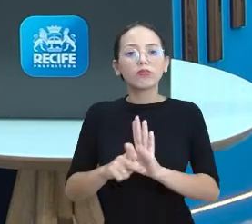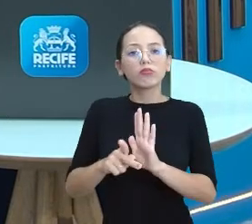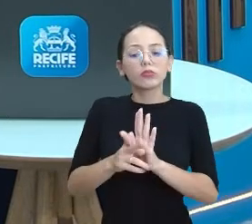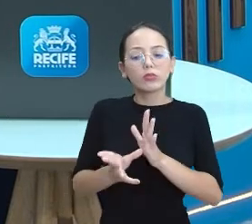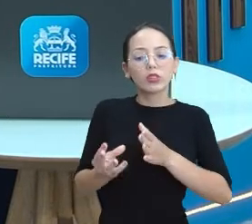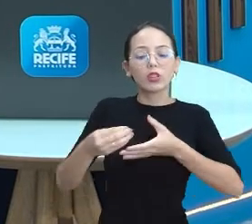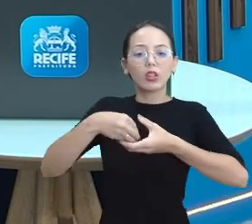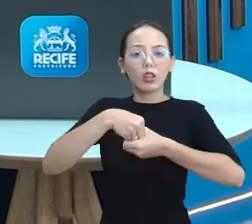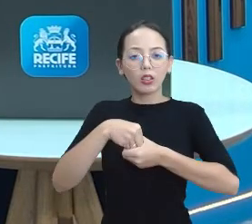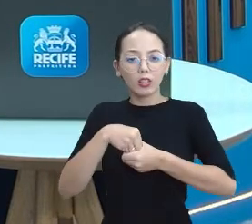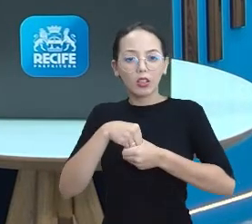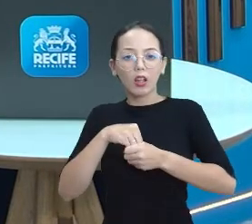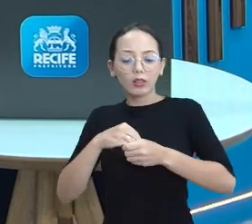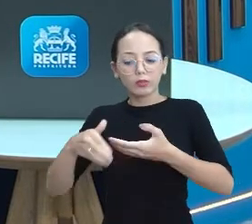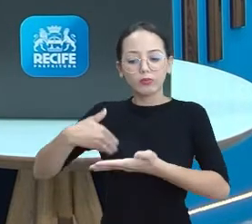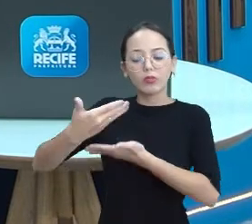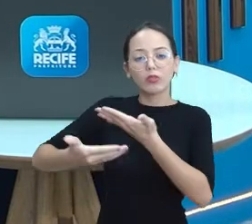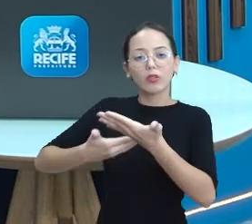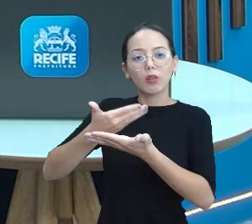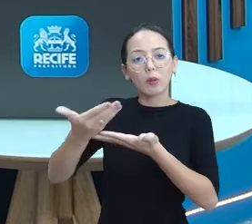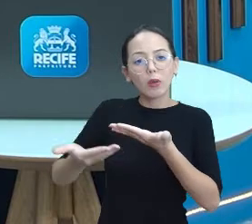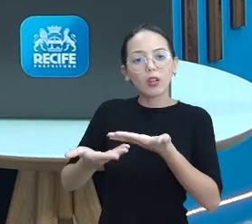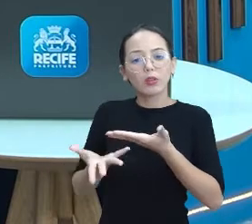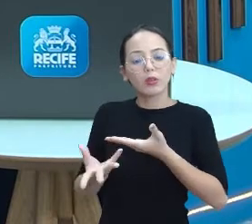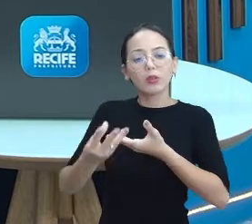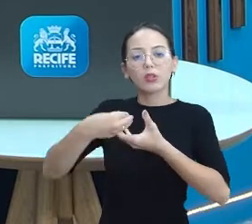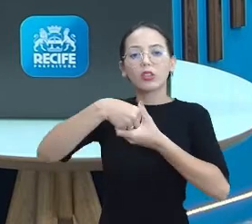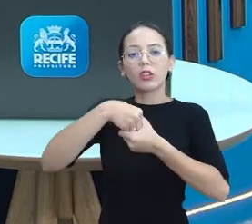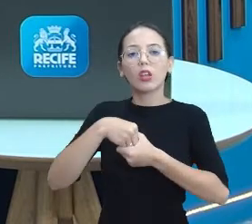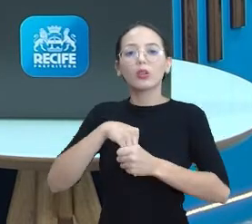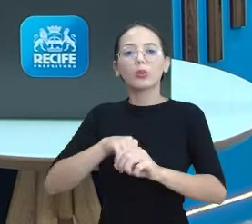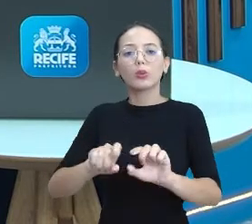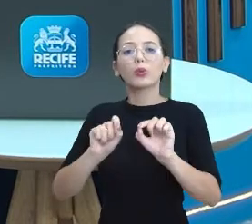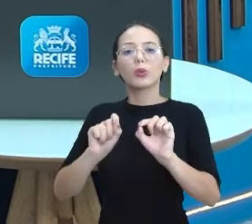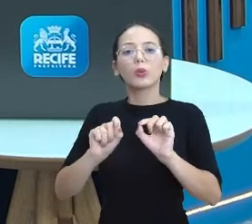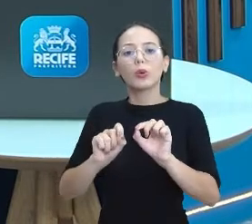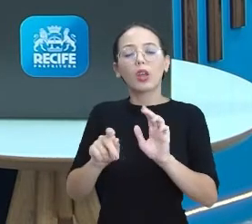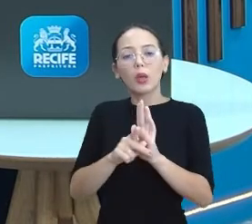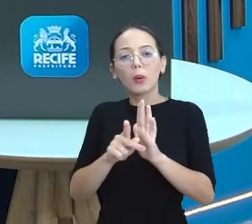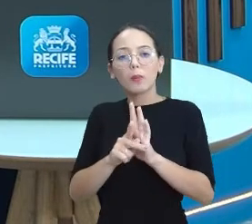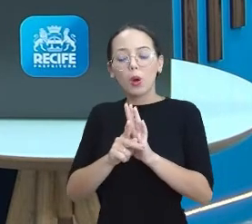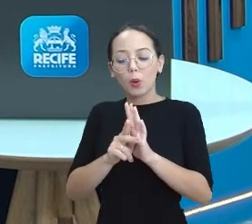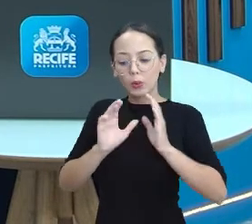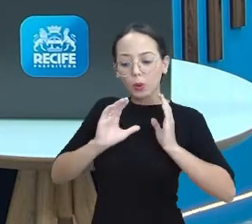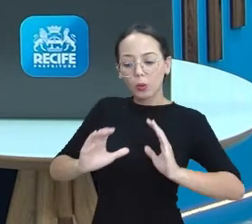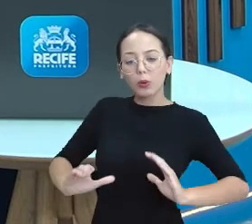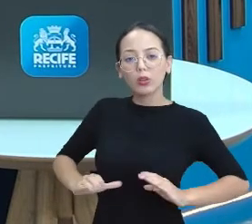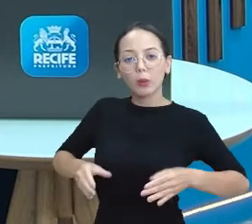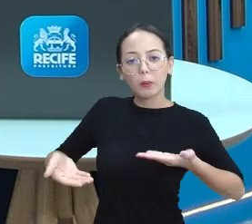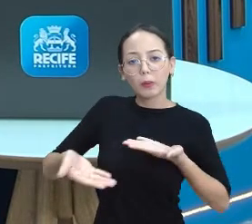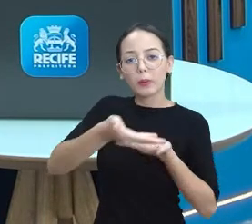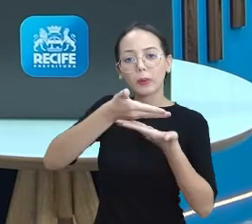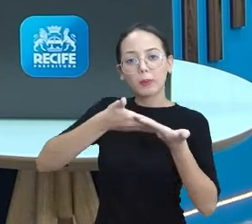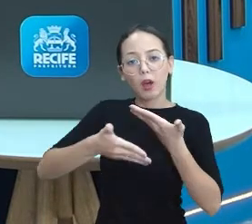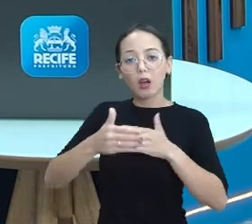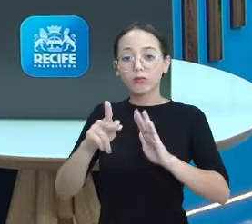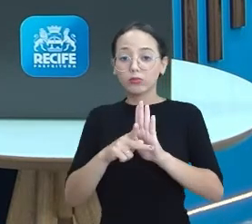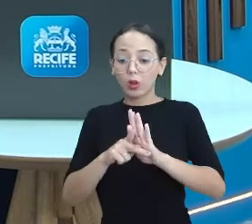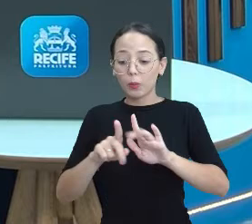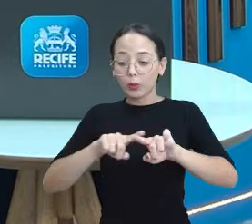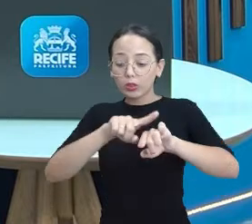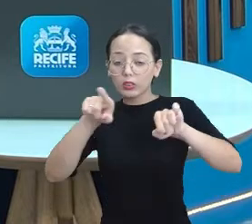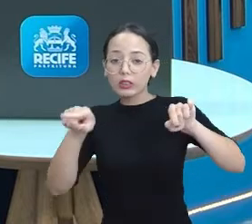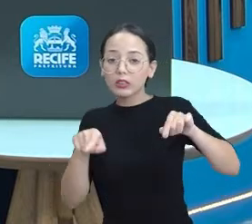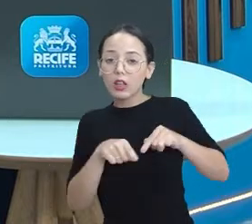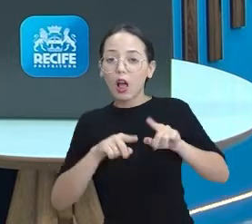fazer parte desse desenvolvimento, passa a fazer parte dessa resposta comportamental que ele vai dar na sala de